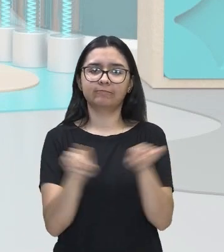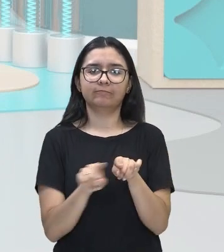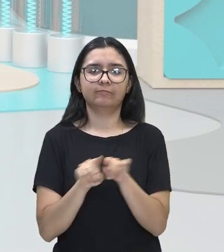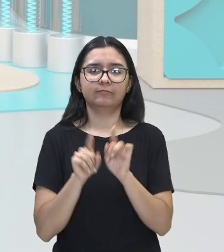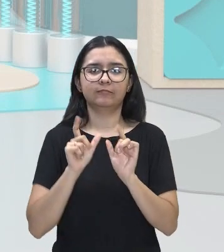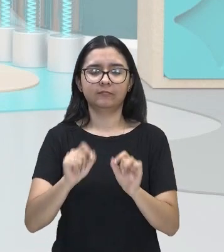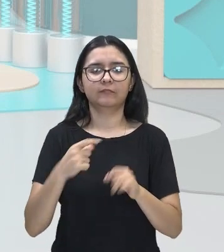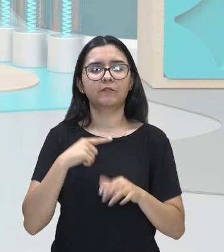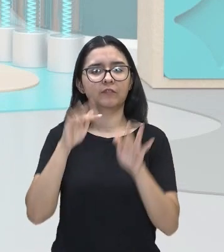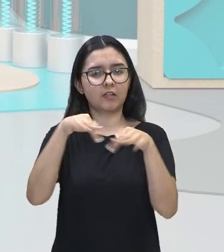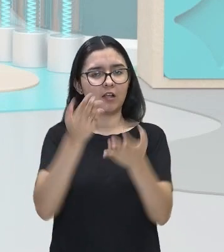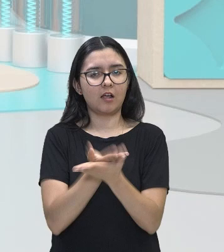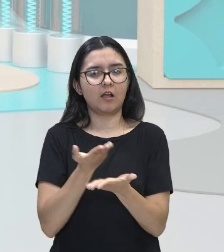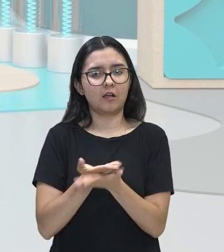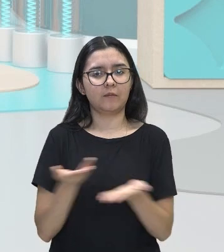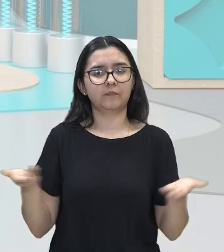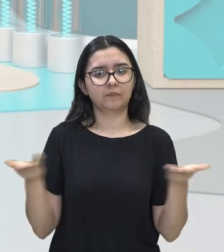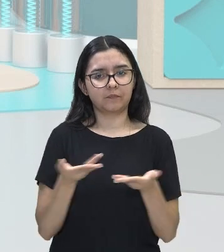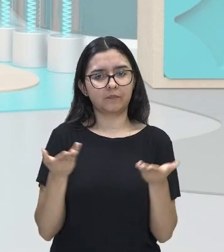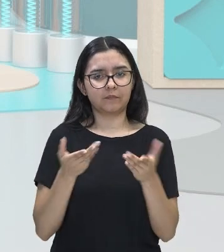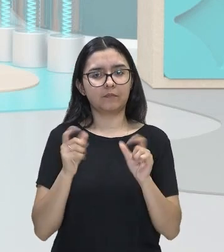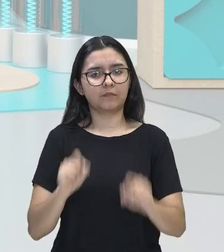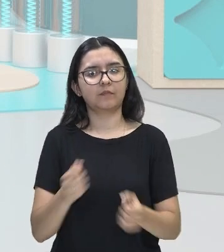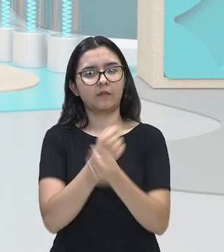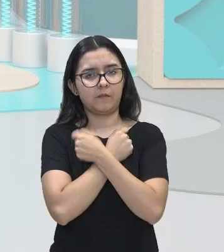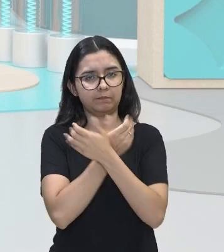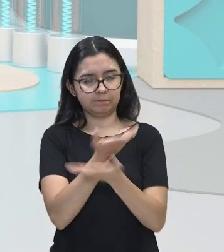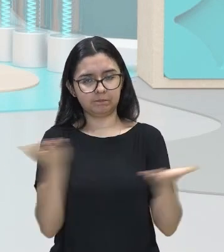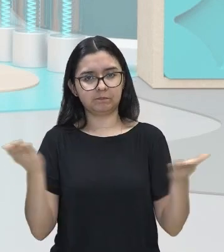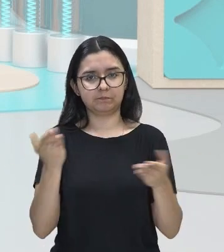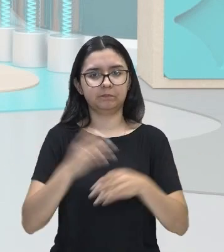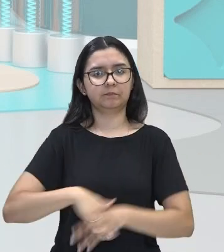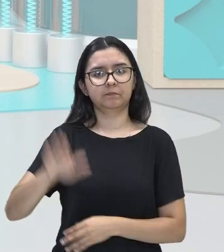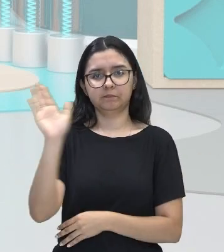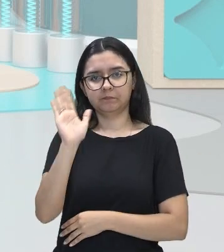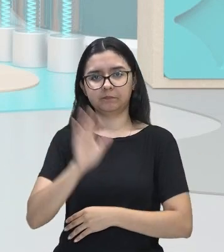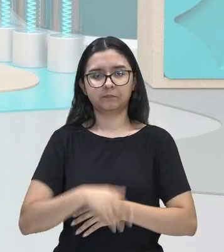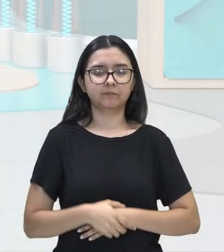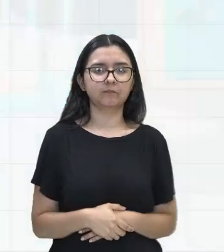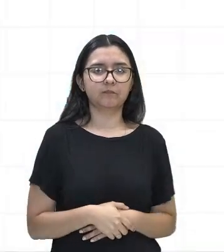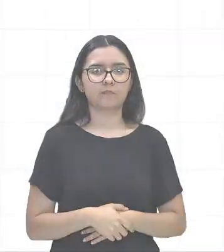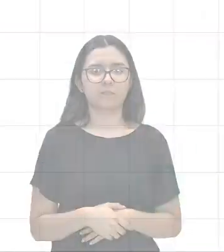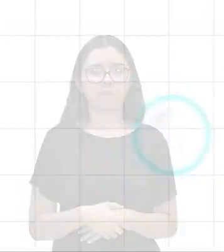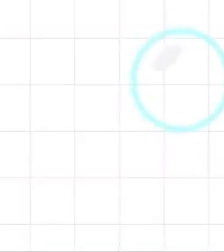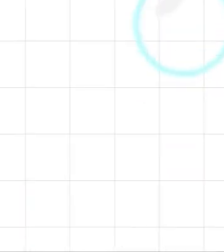encerramos a nossa aula aqui. Deixo a todos um forte abraço e até a próxima.